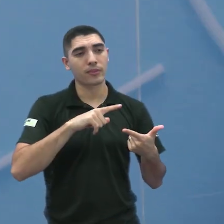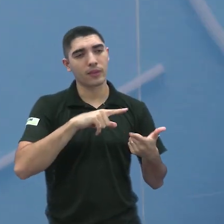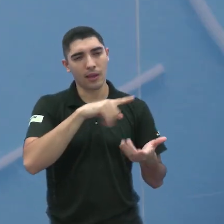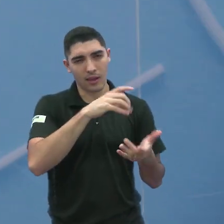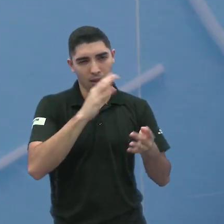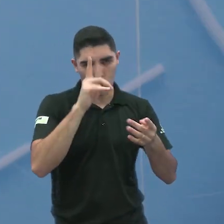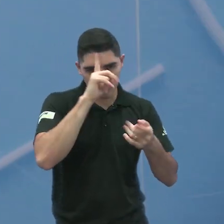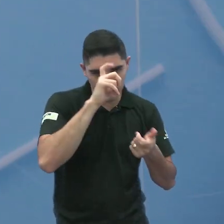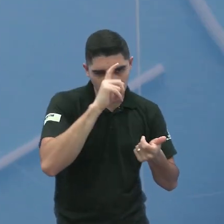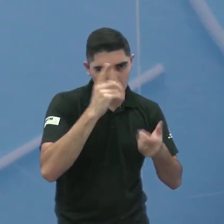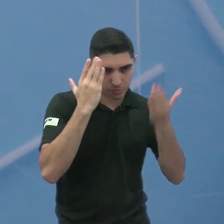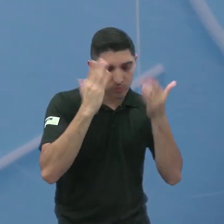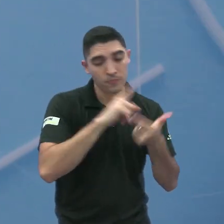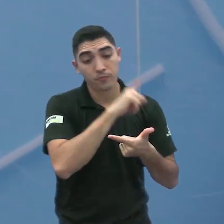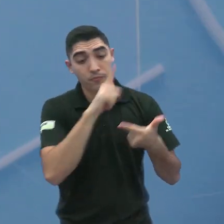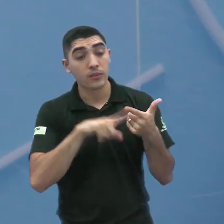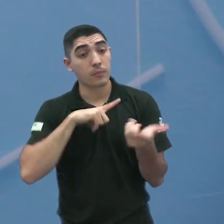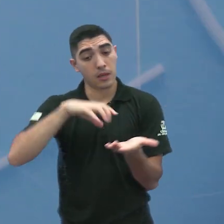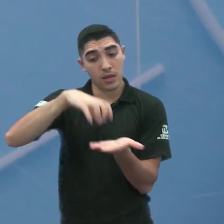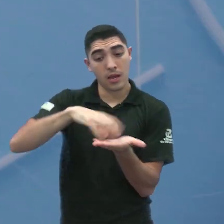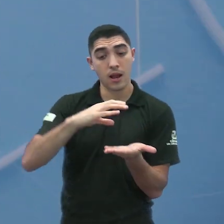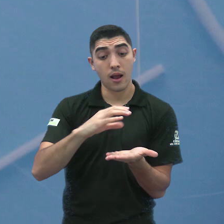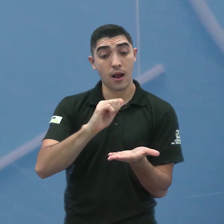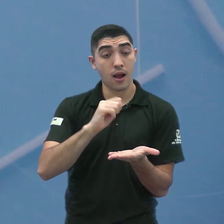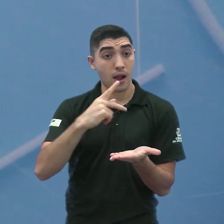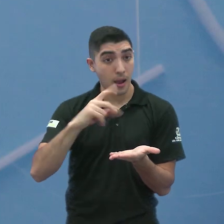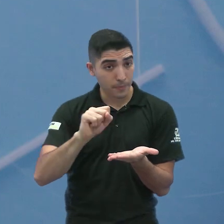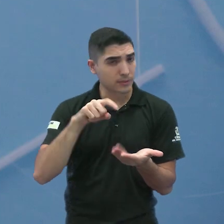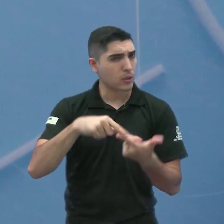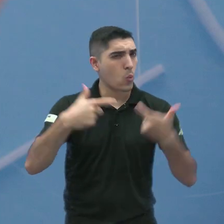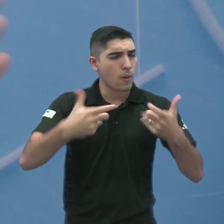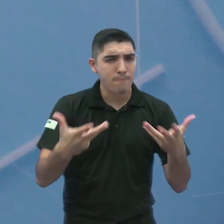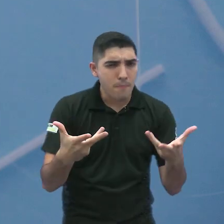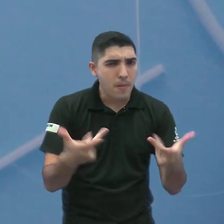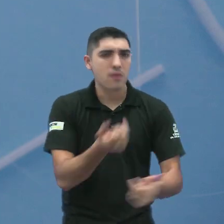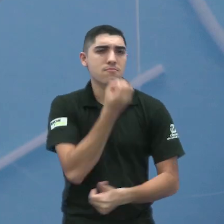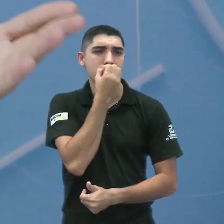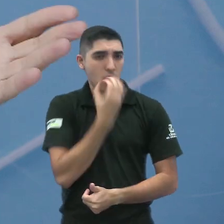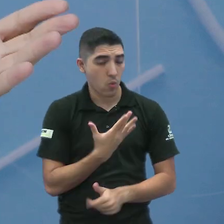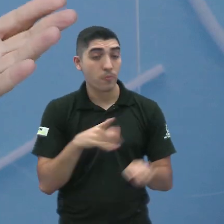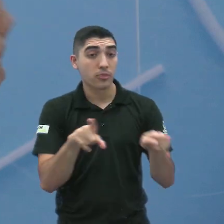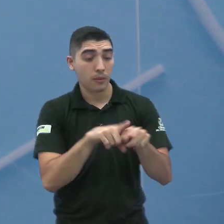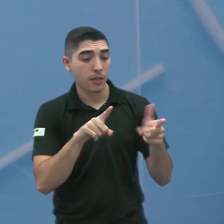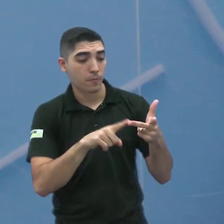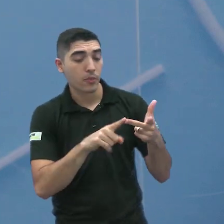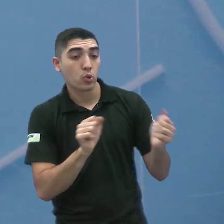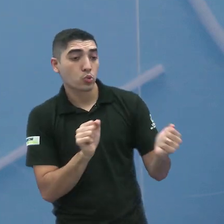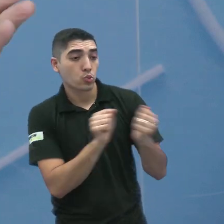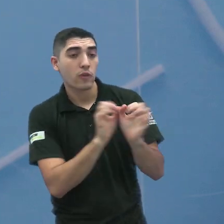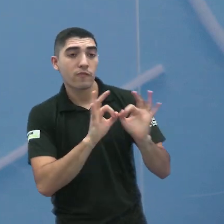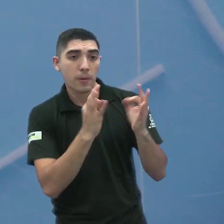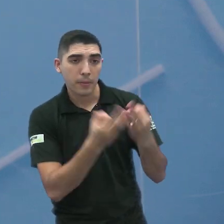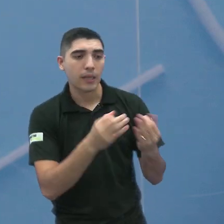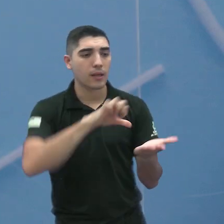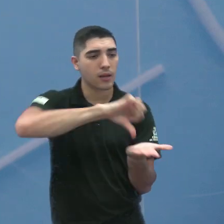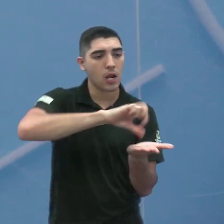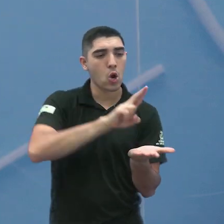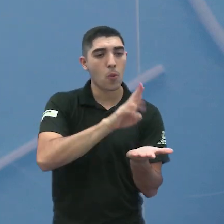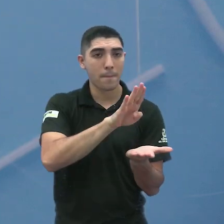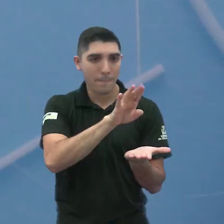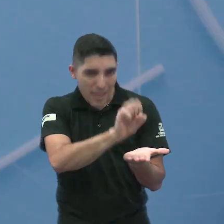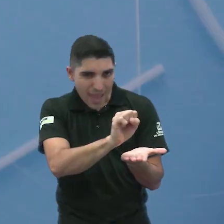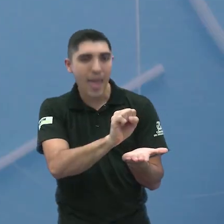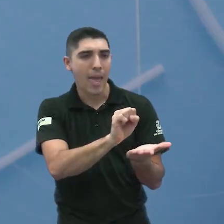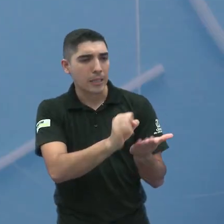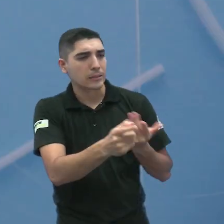de Atenção Psicossocial, são recursos fantásticos. A descentralização com as equipes de saúde da família, as UBS, Unidade Básica de